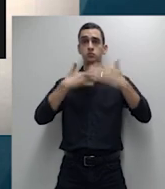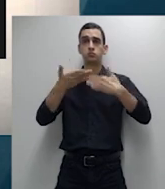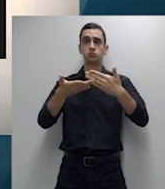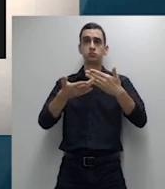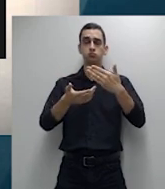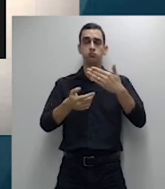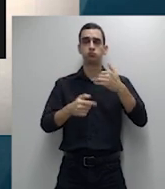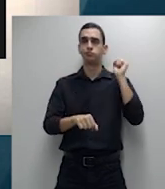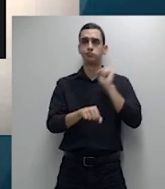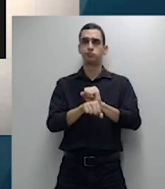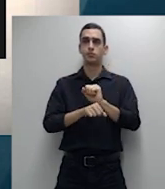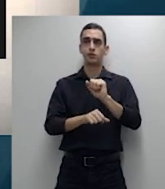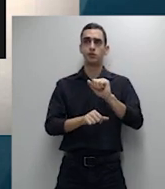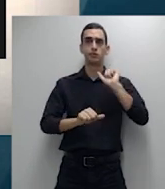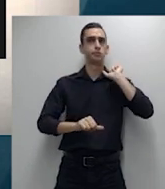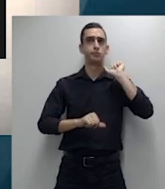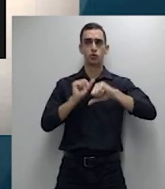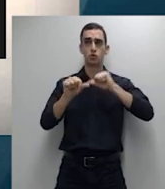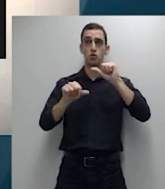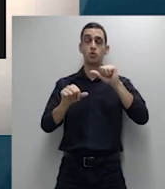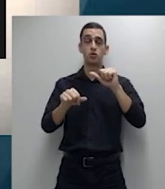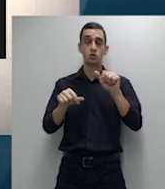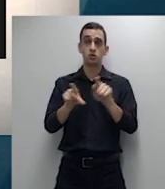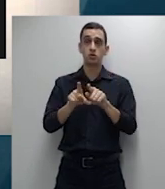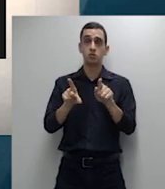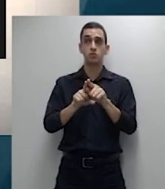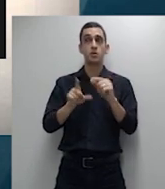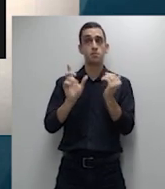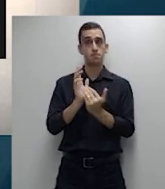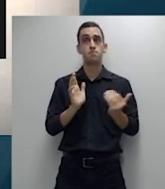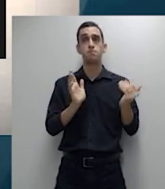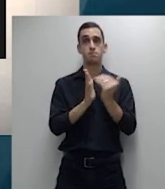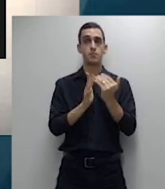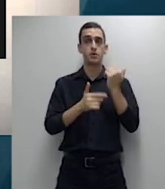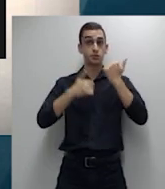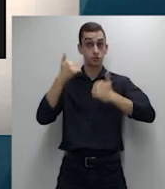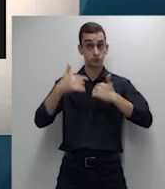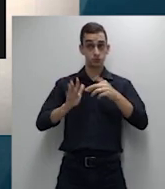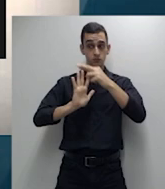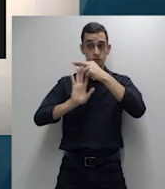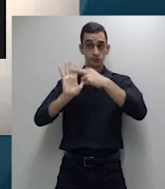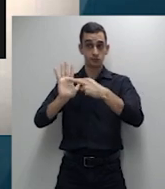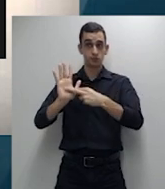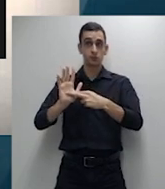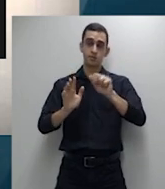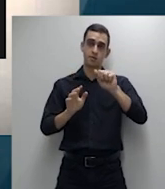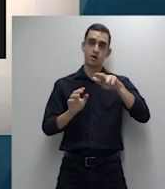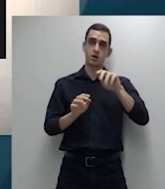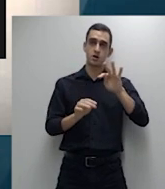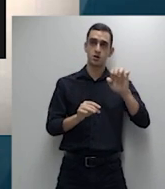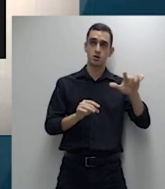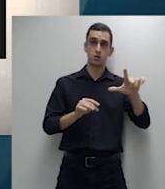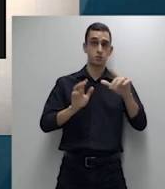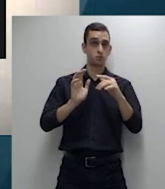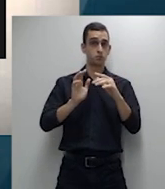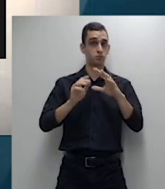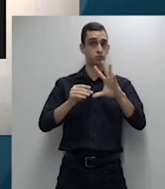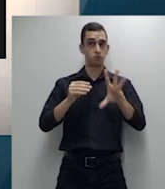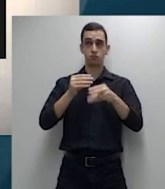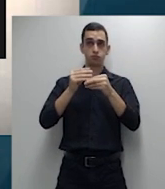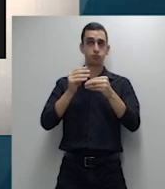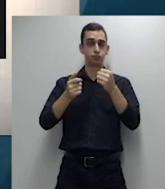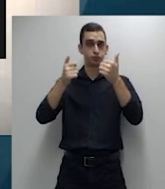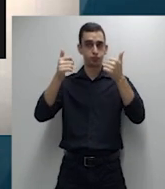telecomunicação e mais por definição de uma resolução da Anatel EA pergunta que venha